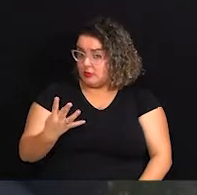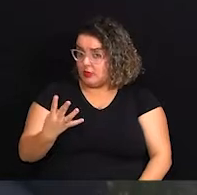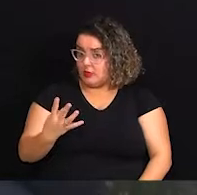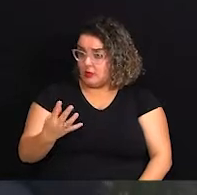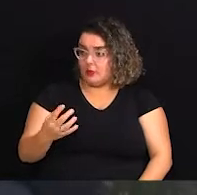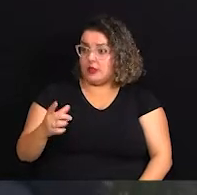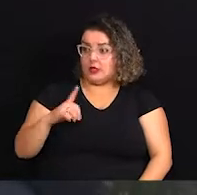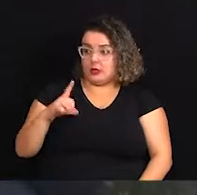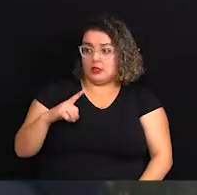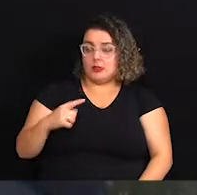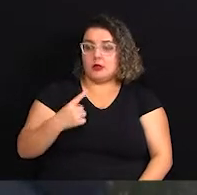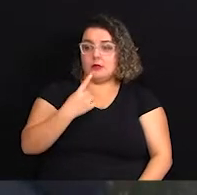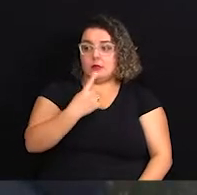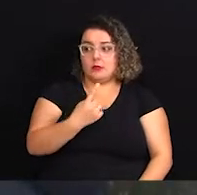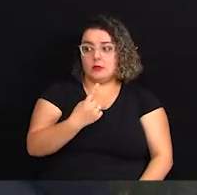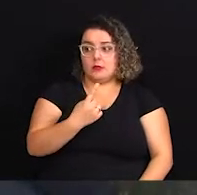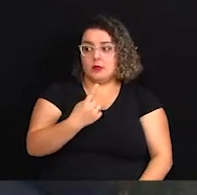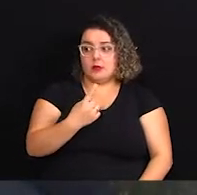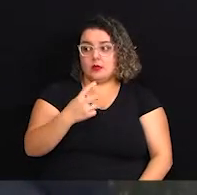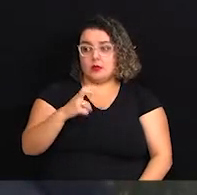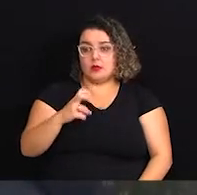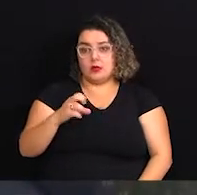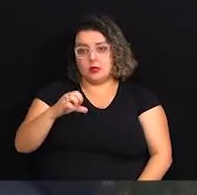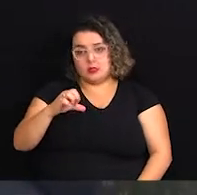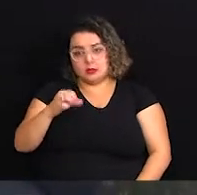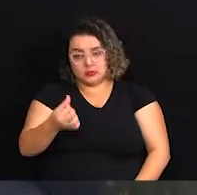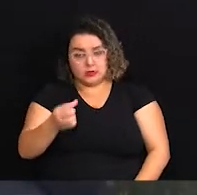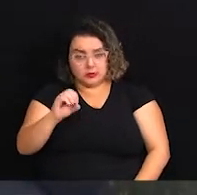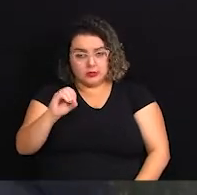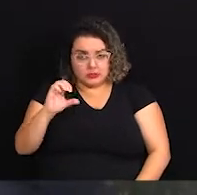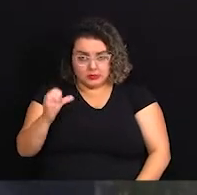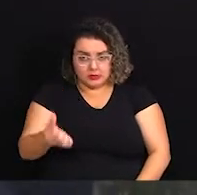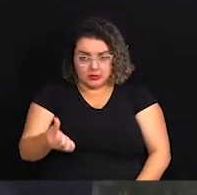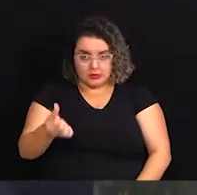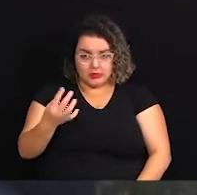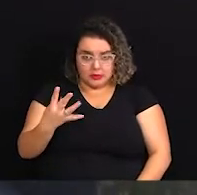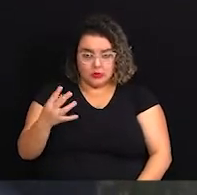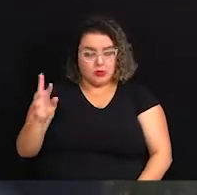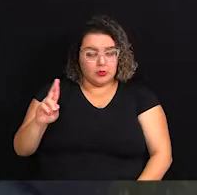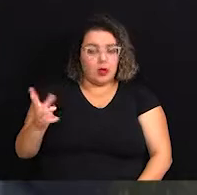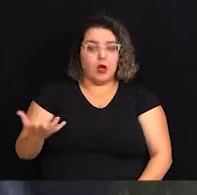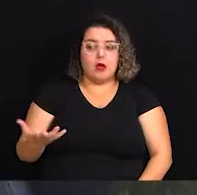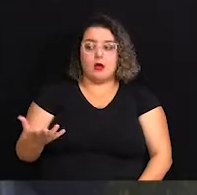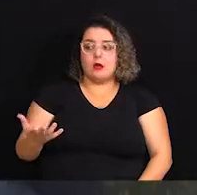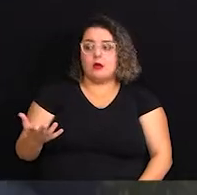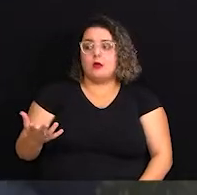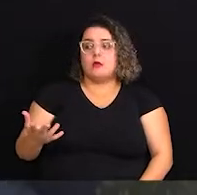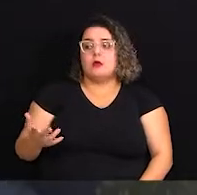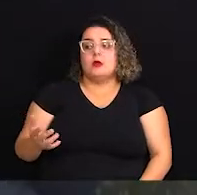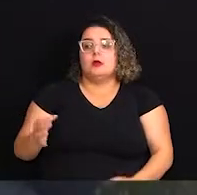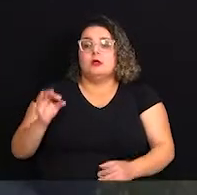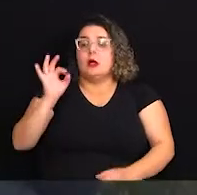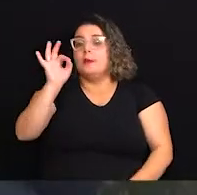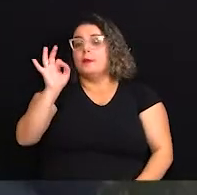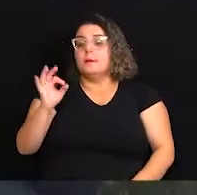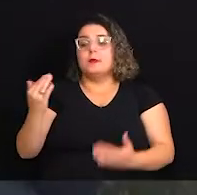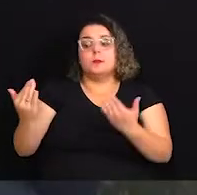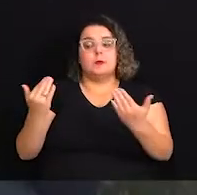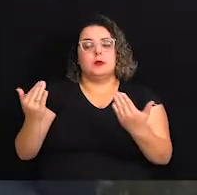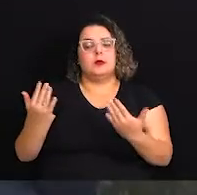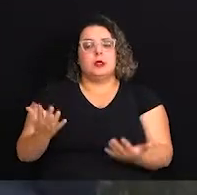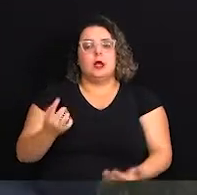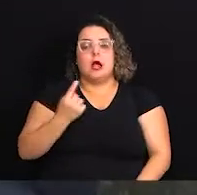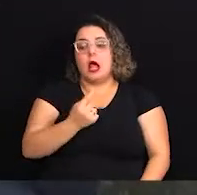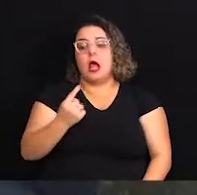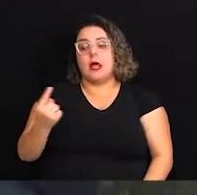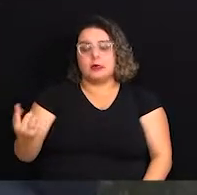R$ 1.265. Então a gente tem aqui uma despesa comum, então na proporcionalidade cada um